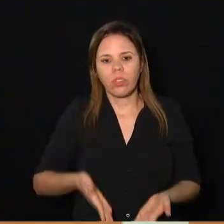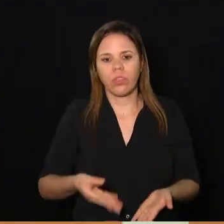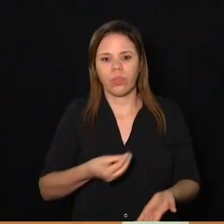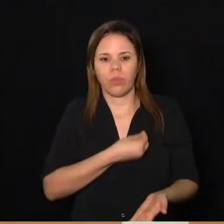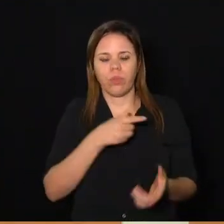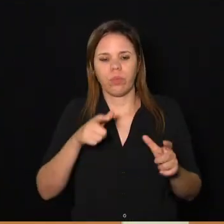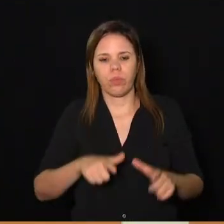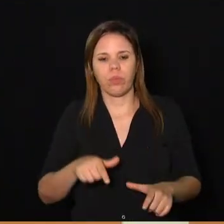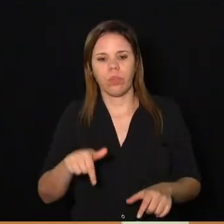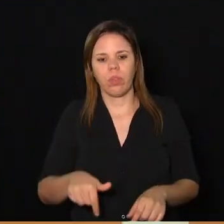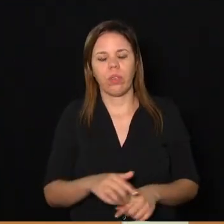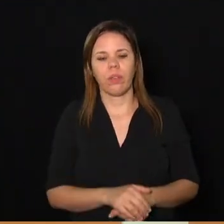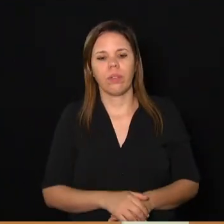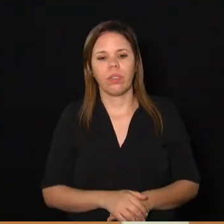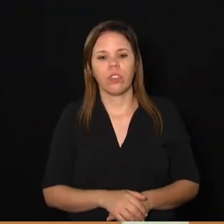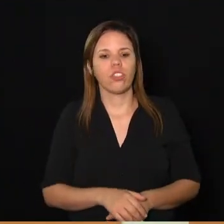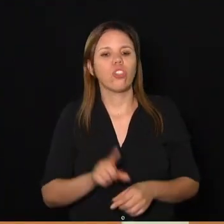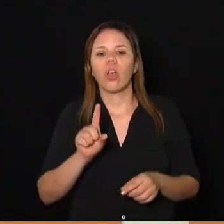só uma coisa